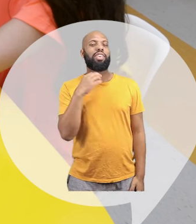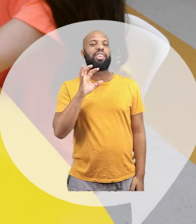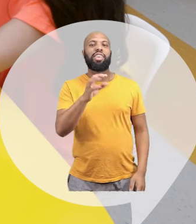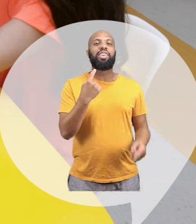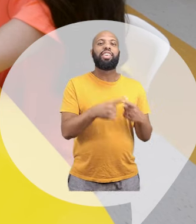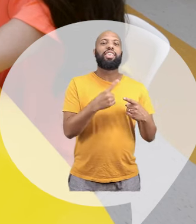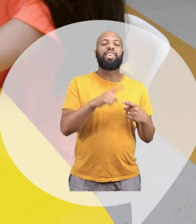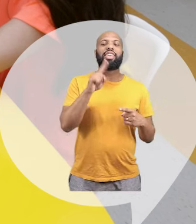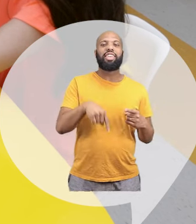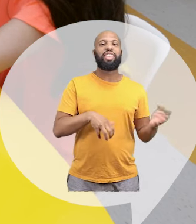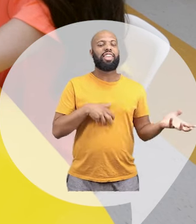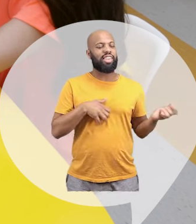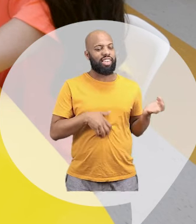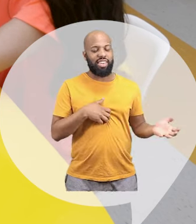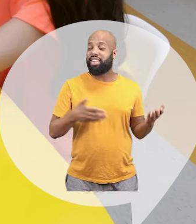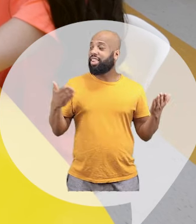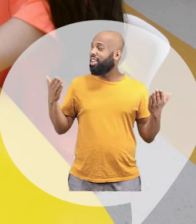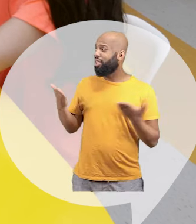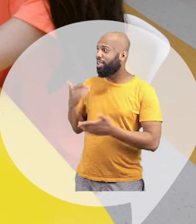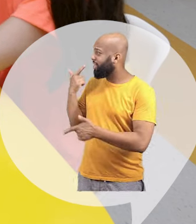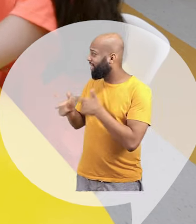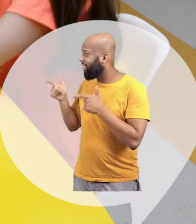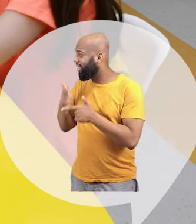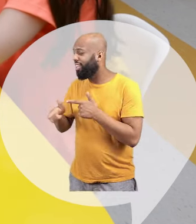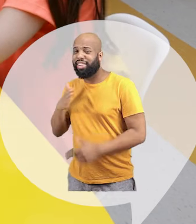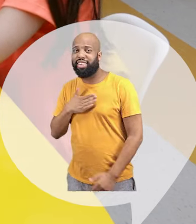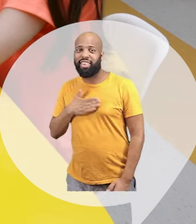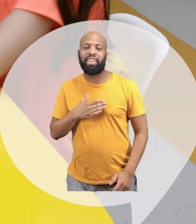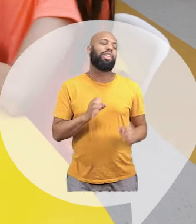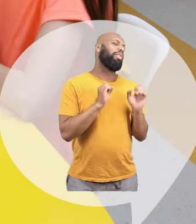tá só porque eu vou buscar Eles experimental